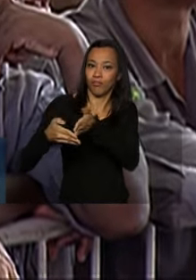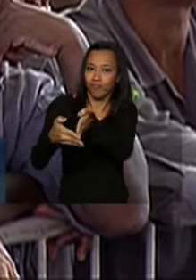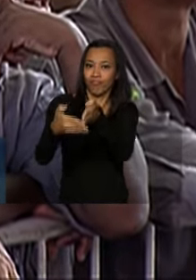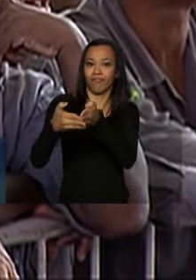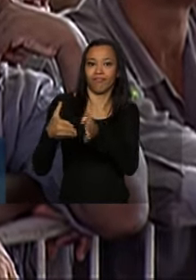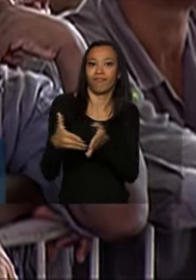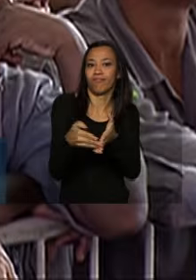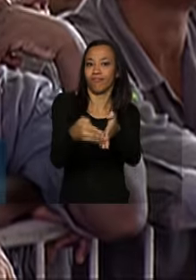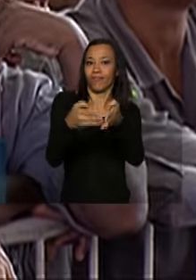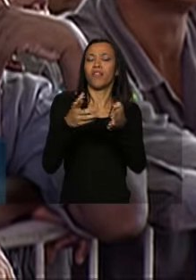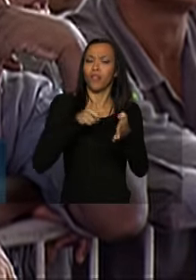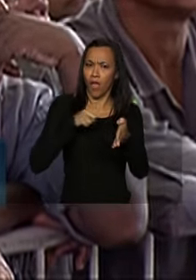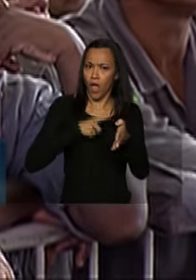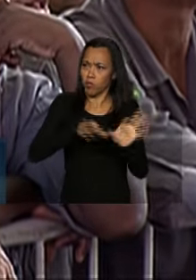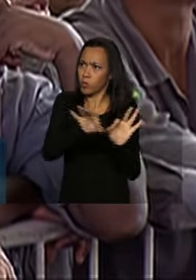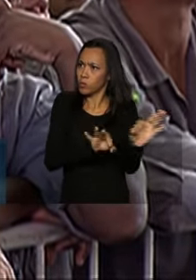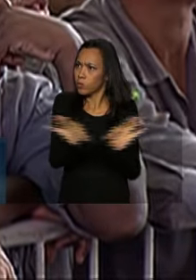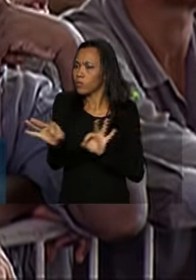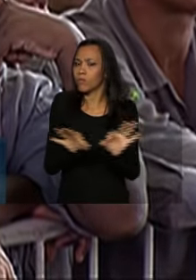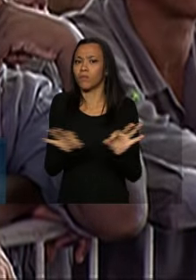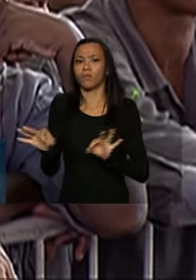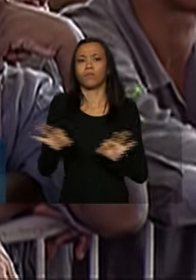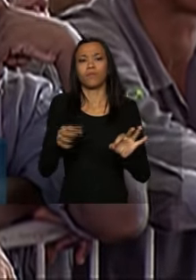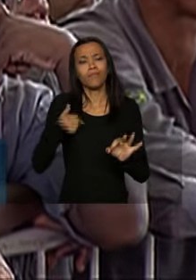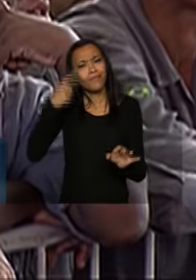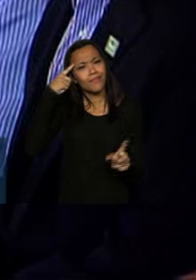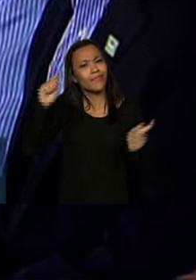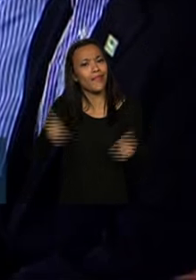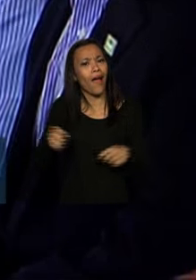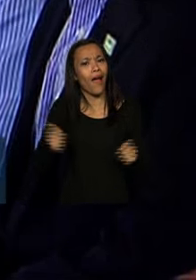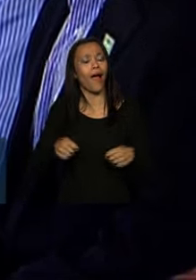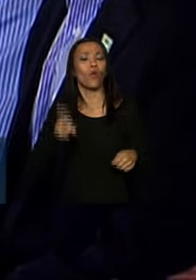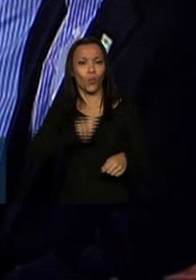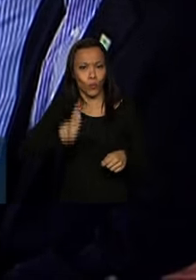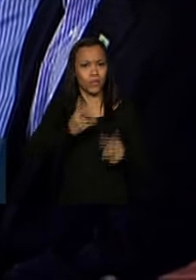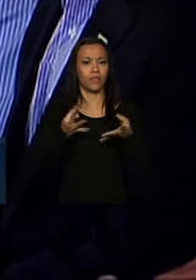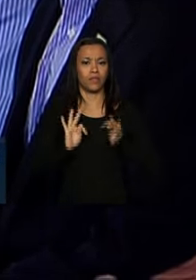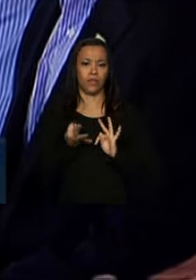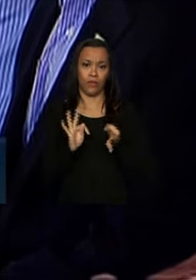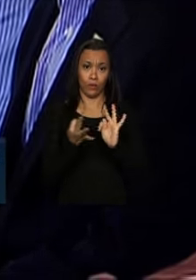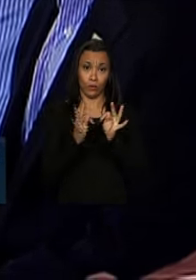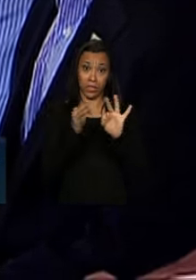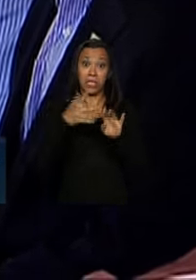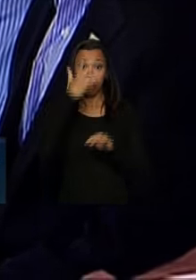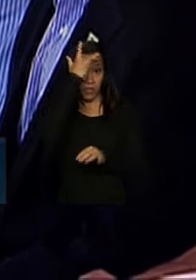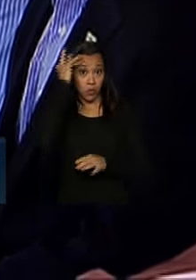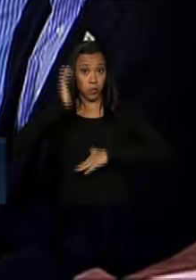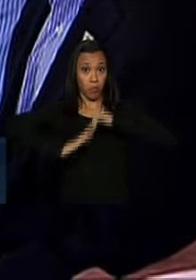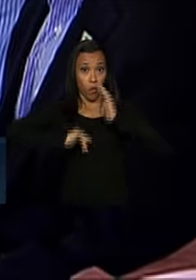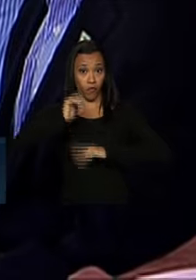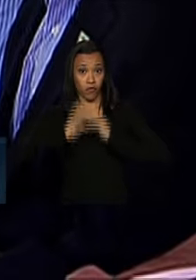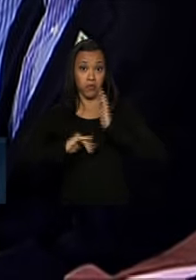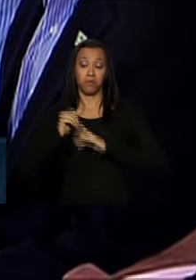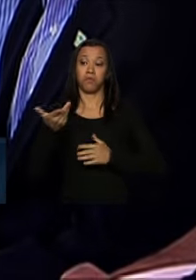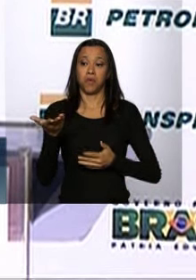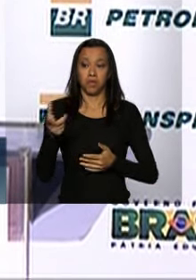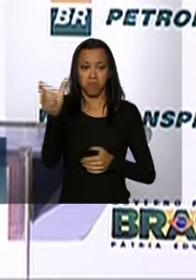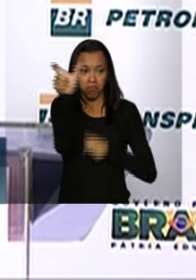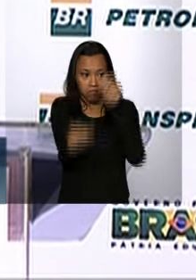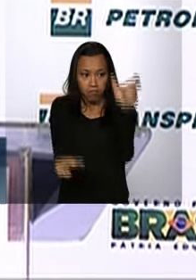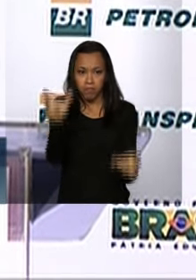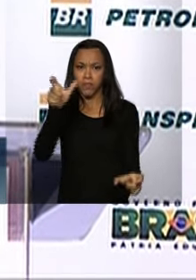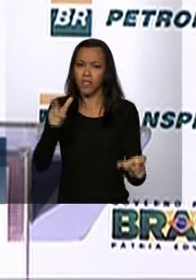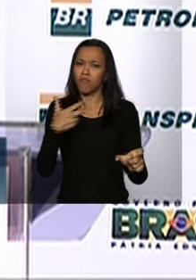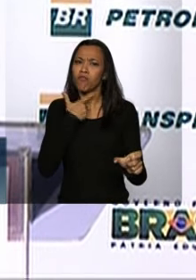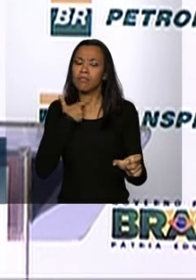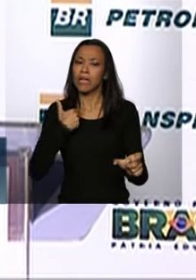pois possuímos estrutura, capacidade, tecnologia e gente qualificada, com vontade e garra